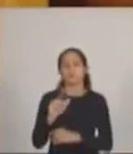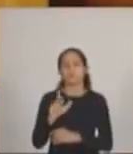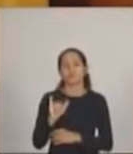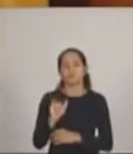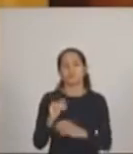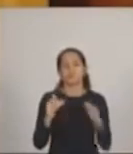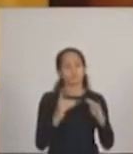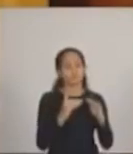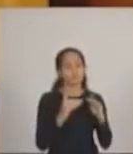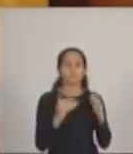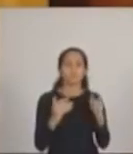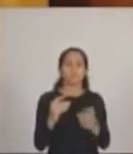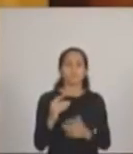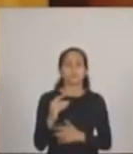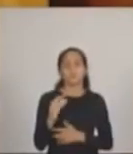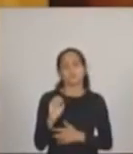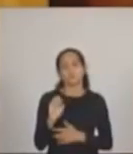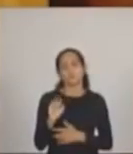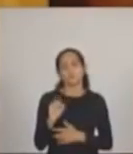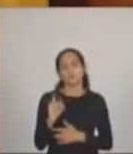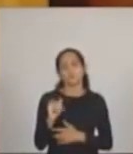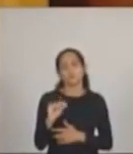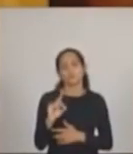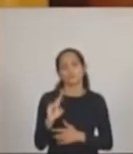Deputada Dilce Espíndola.